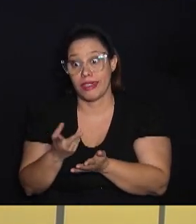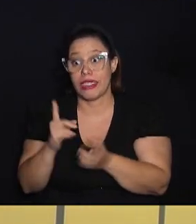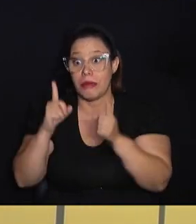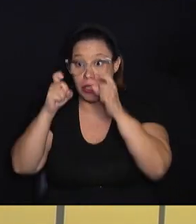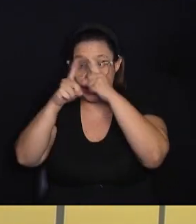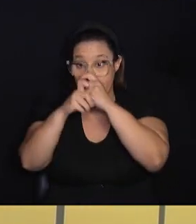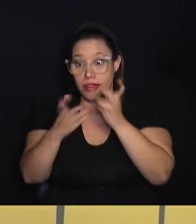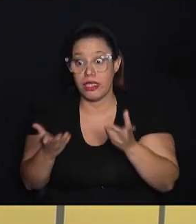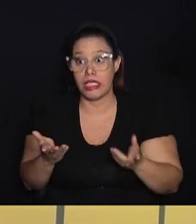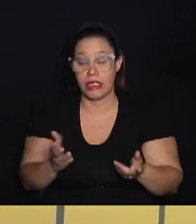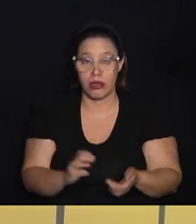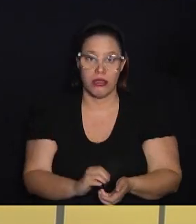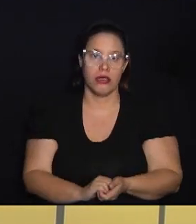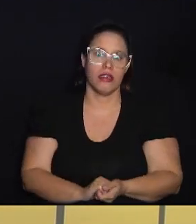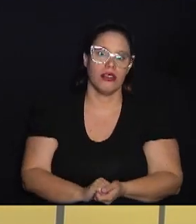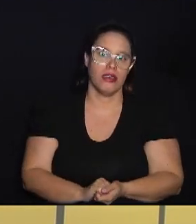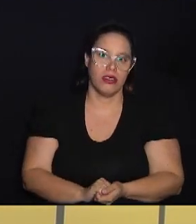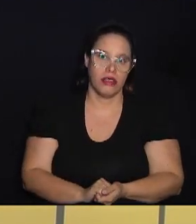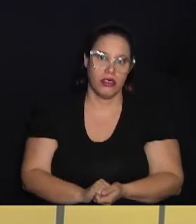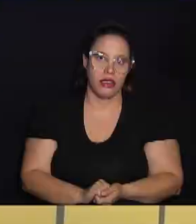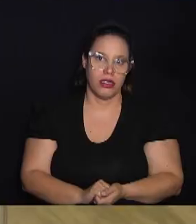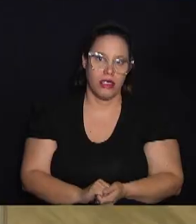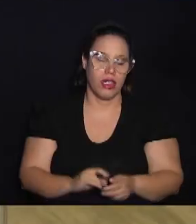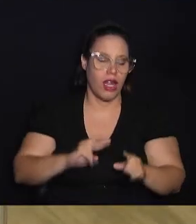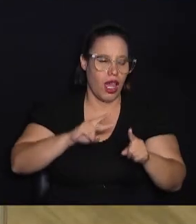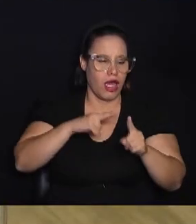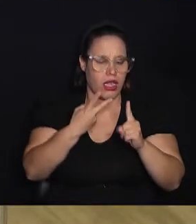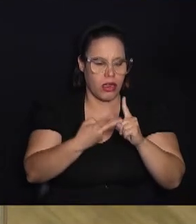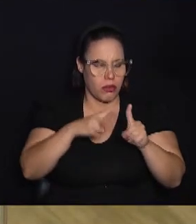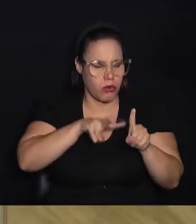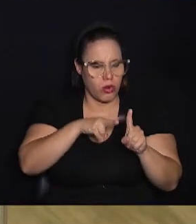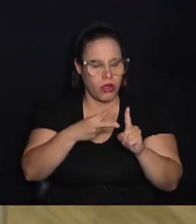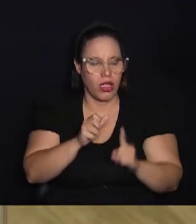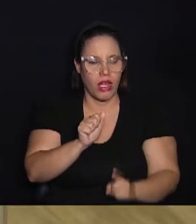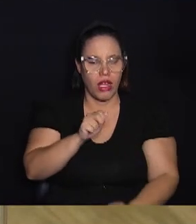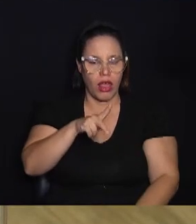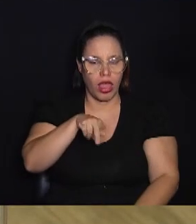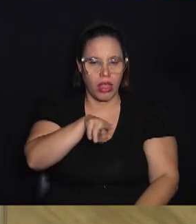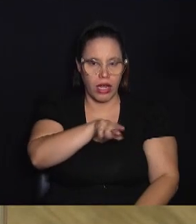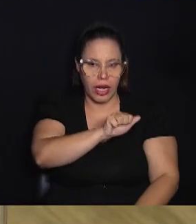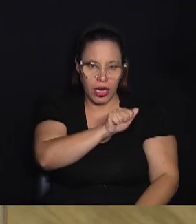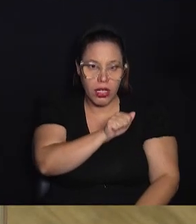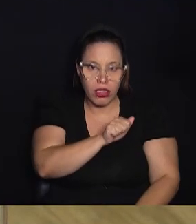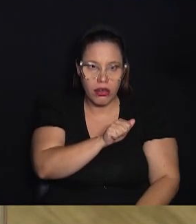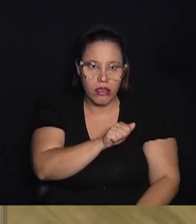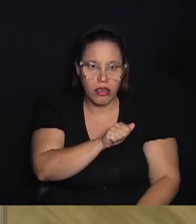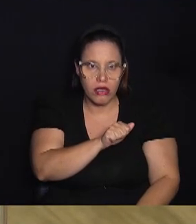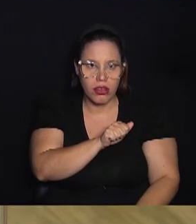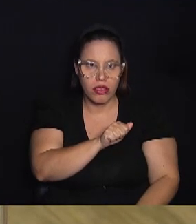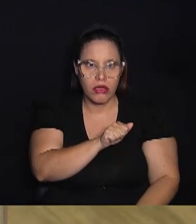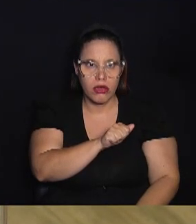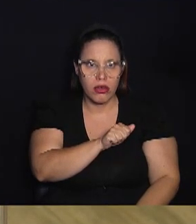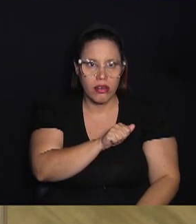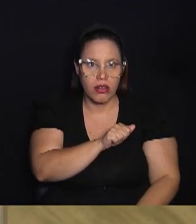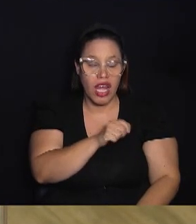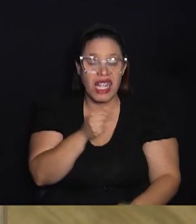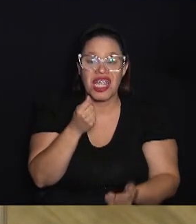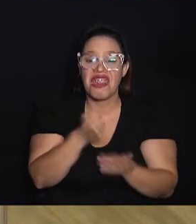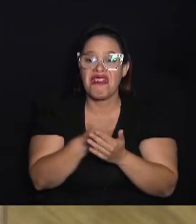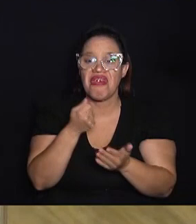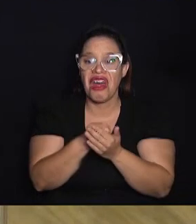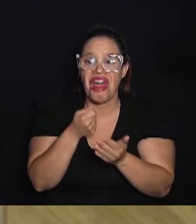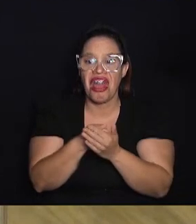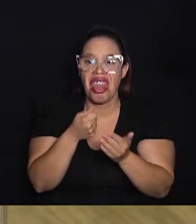difícil gente pensar no seu ponto de vista que que você acha Andreia sobre Eh esses essas vendas de